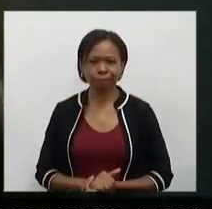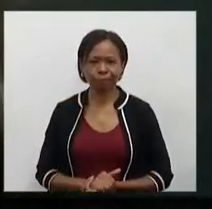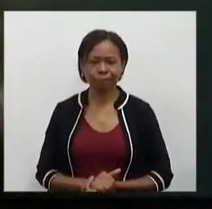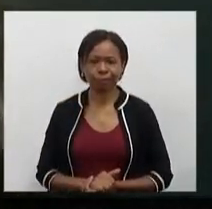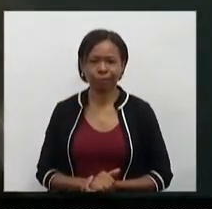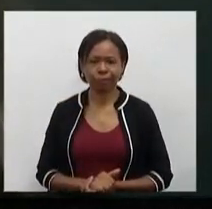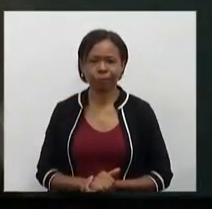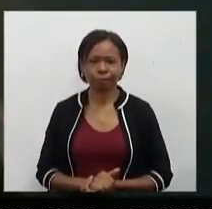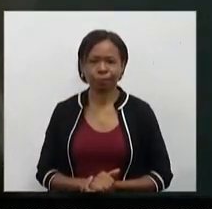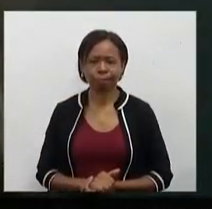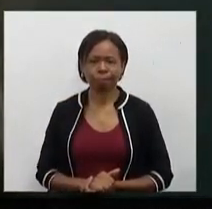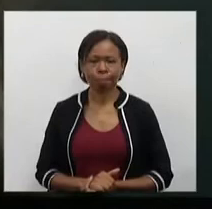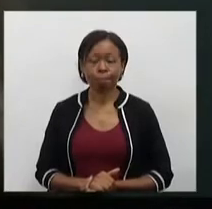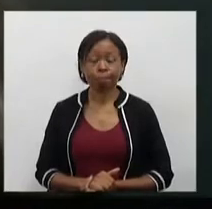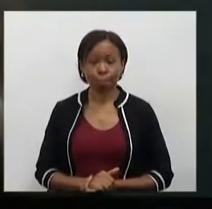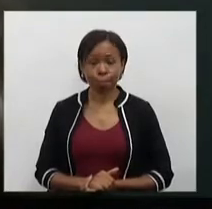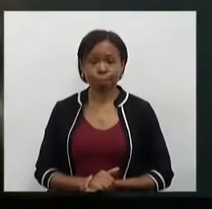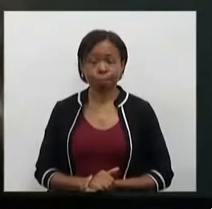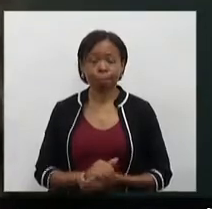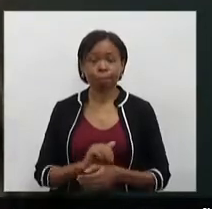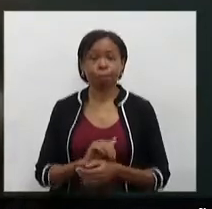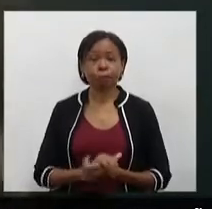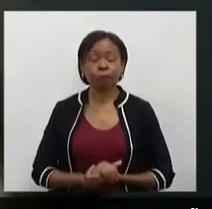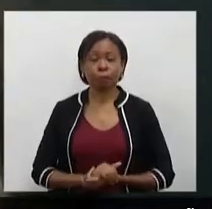A pandemia, ela nos